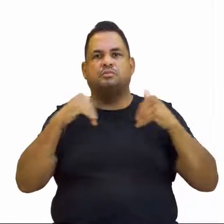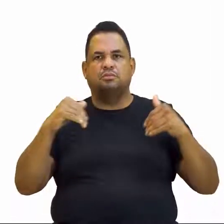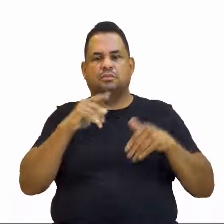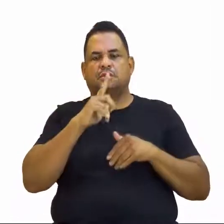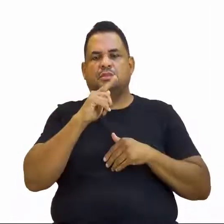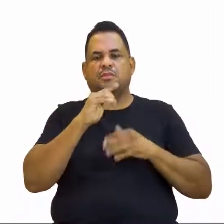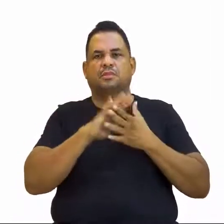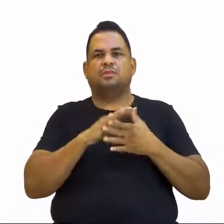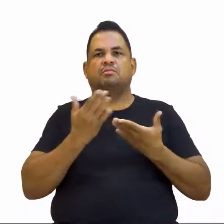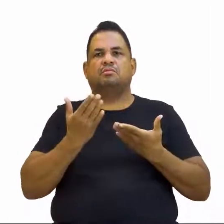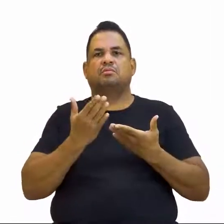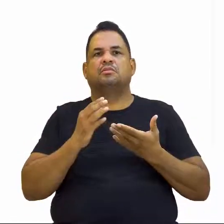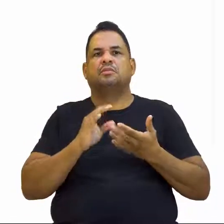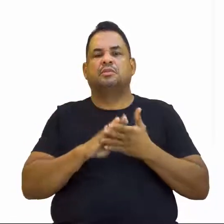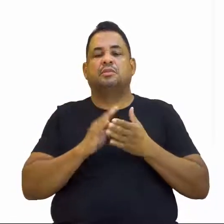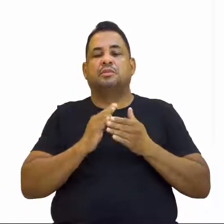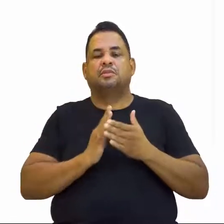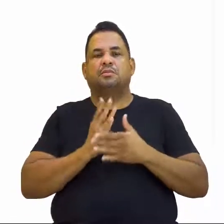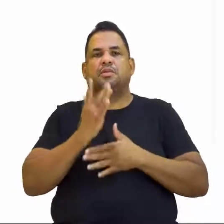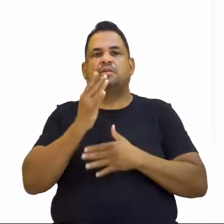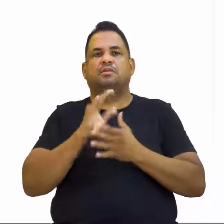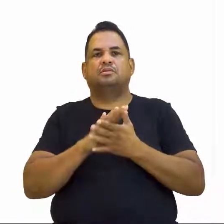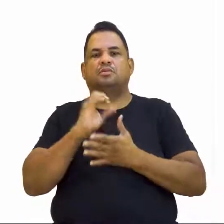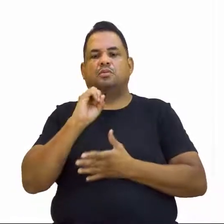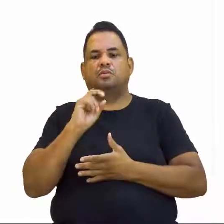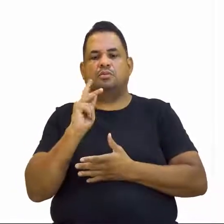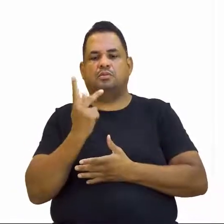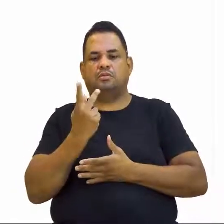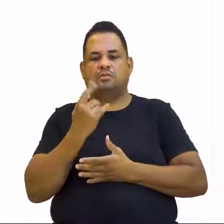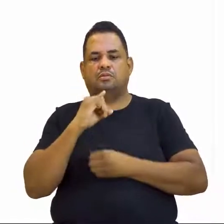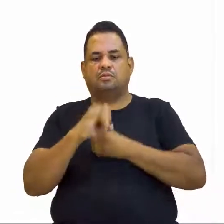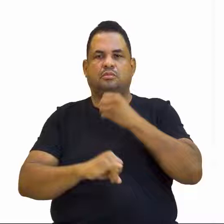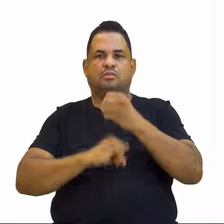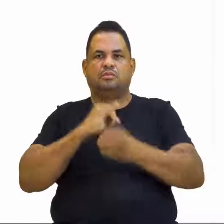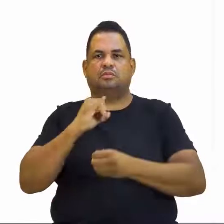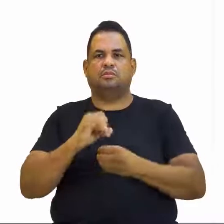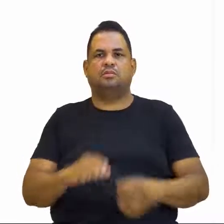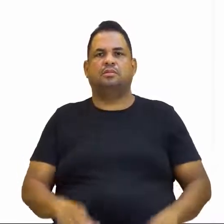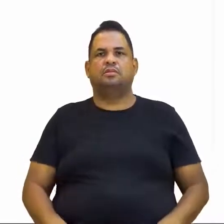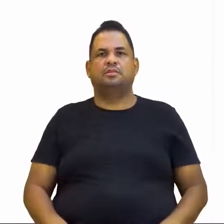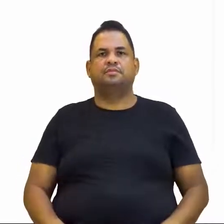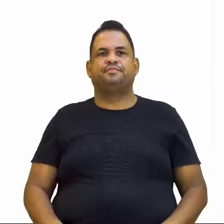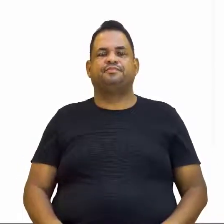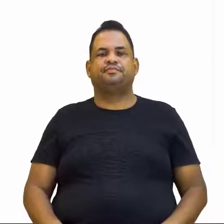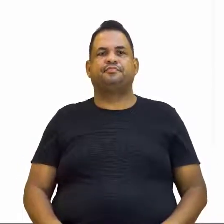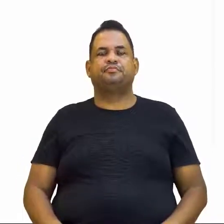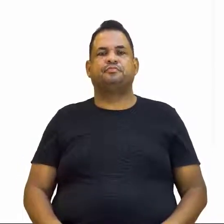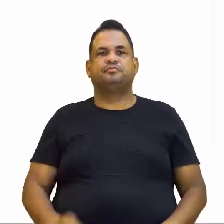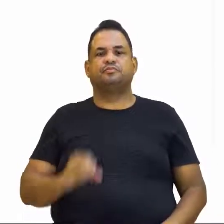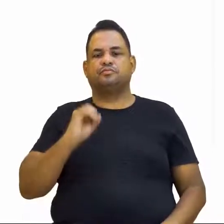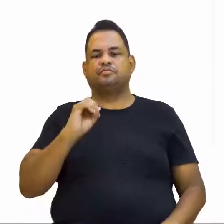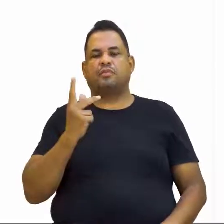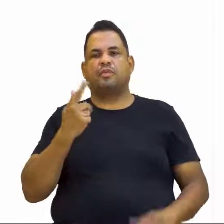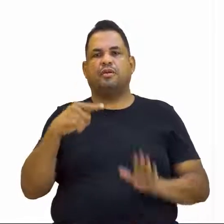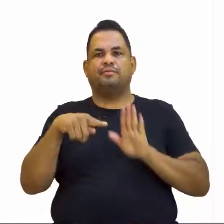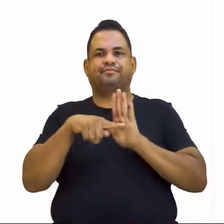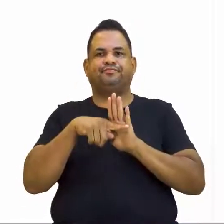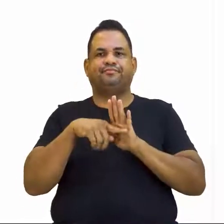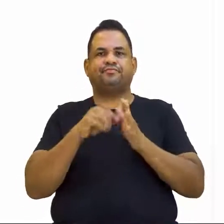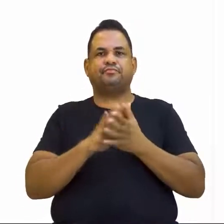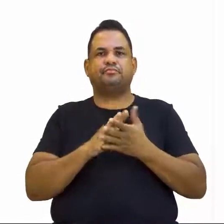na água, liberando os íons hidroxila, que é OH-. A gente viu